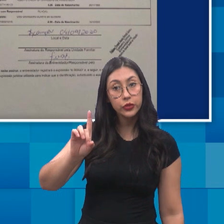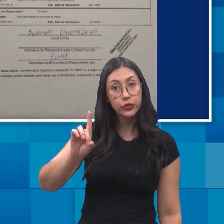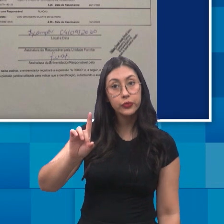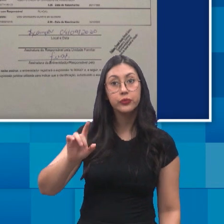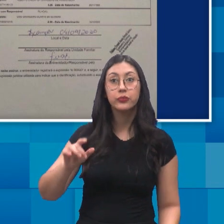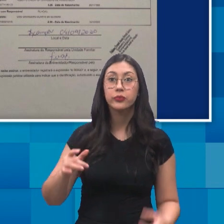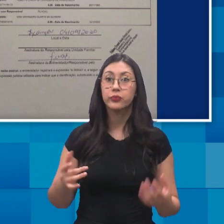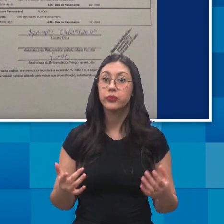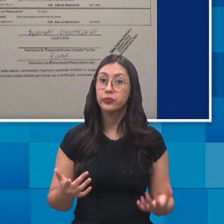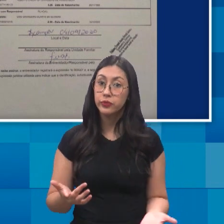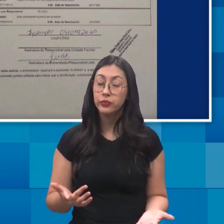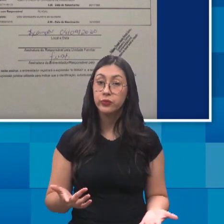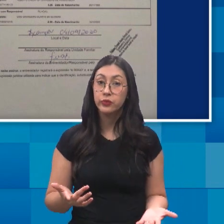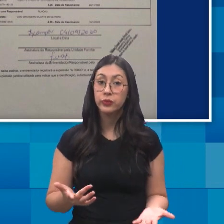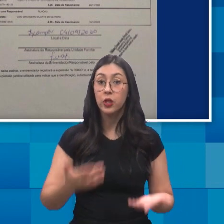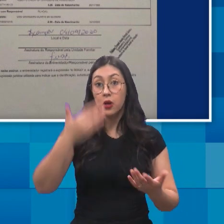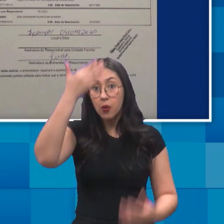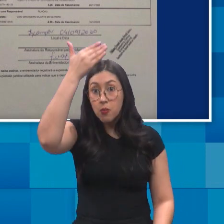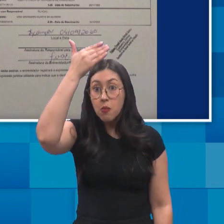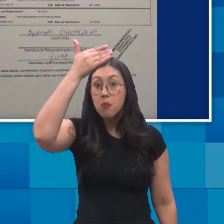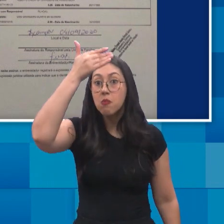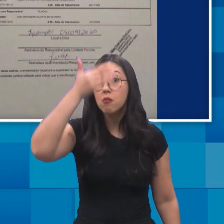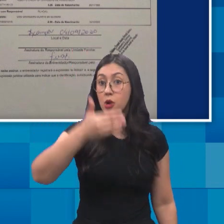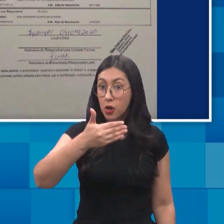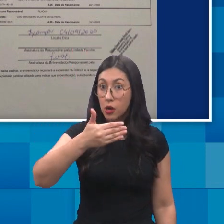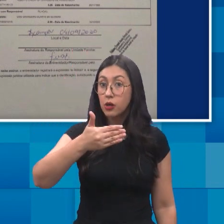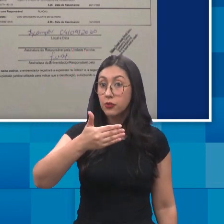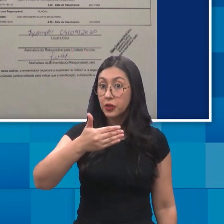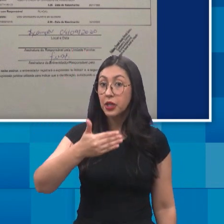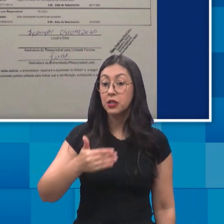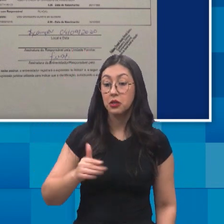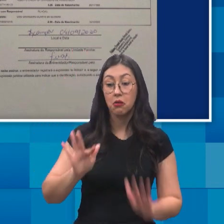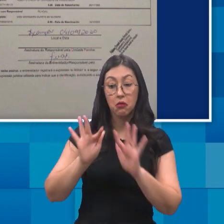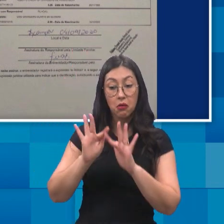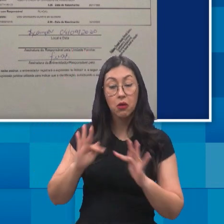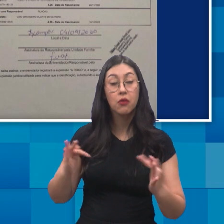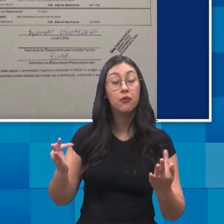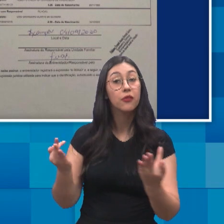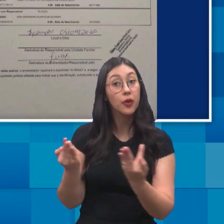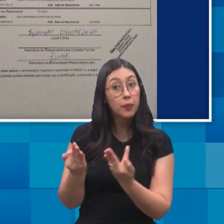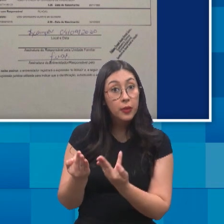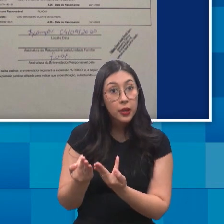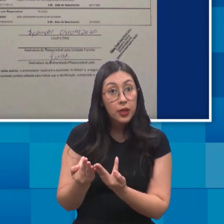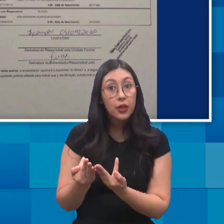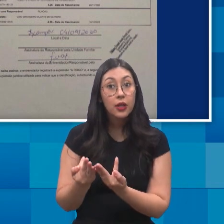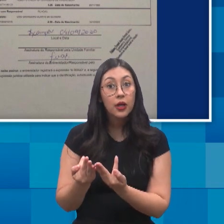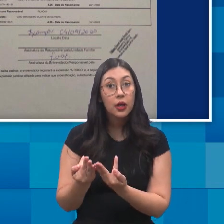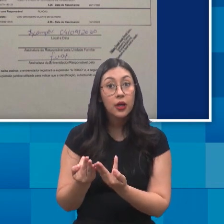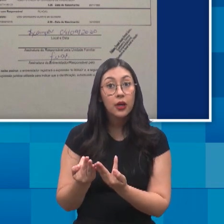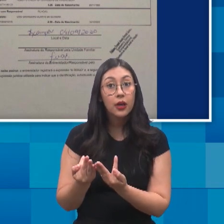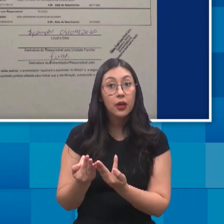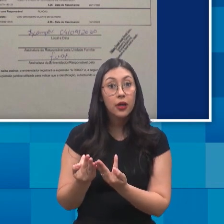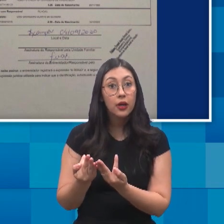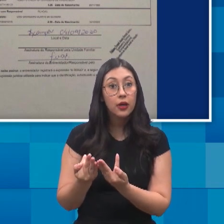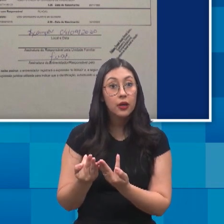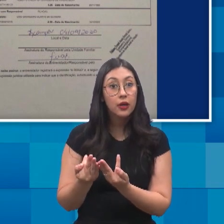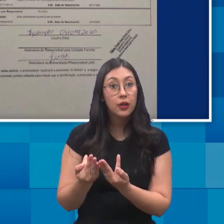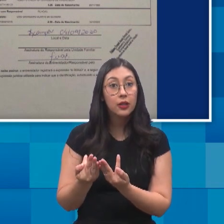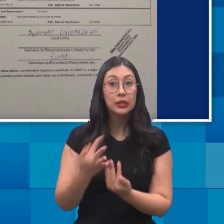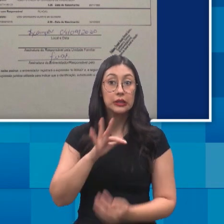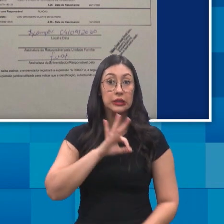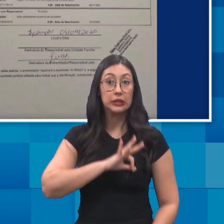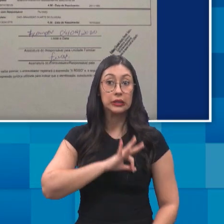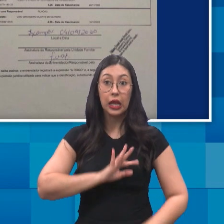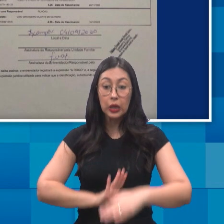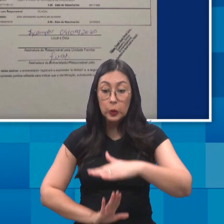seja, ela comprova que ela e os familiares que moram lá não atendem a renda e